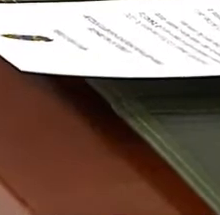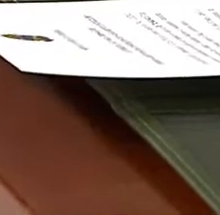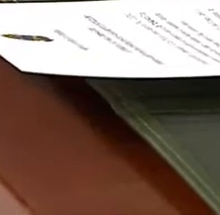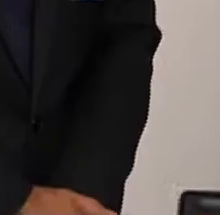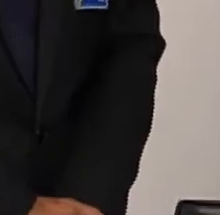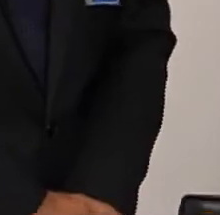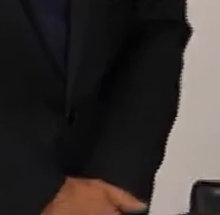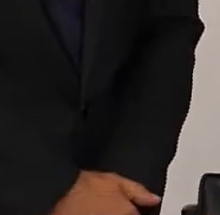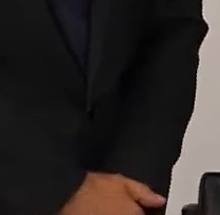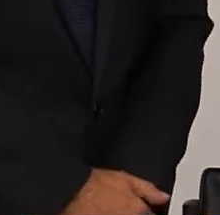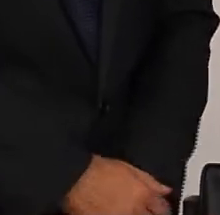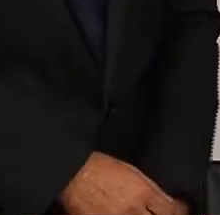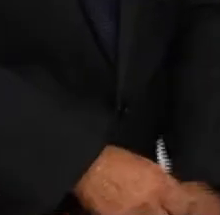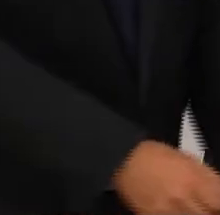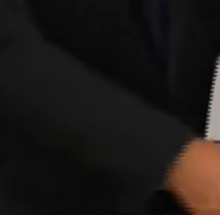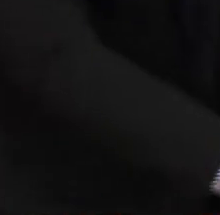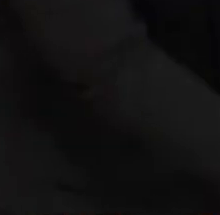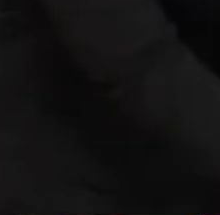reais